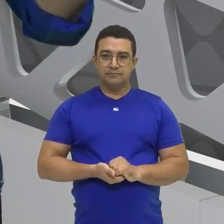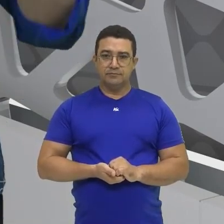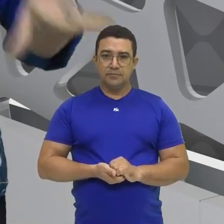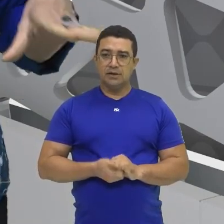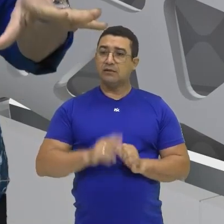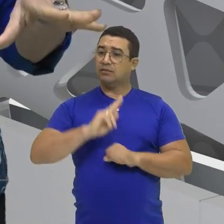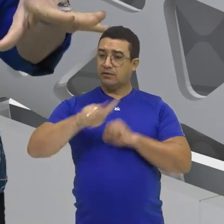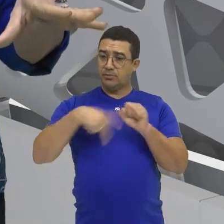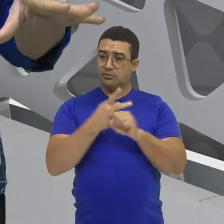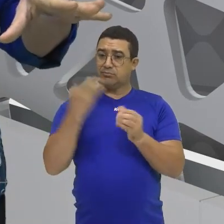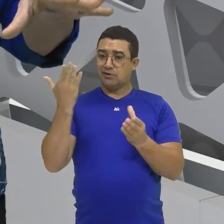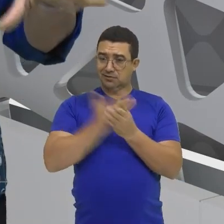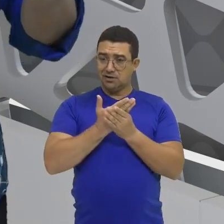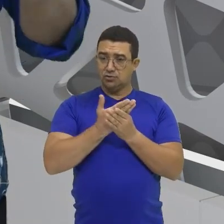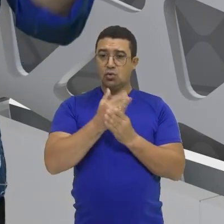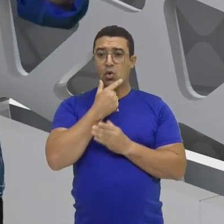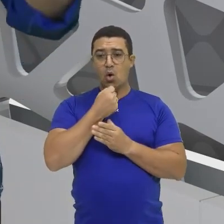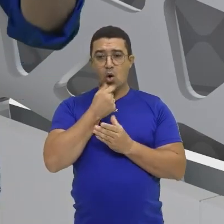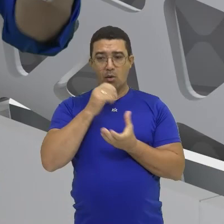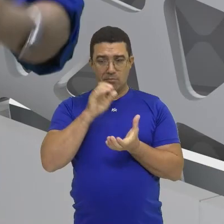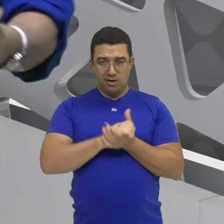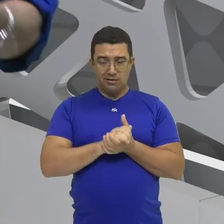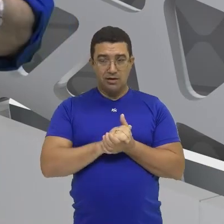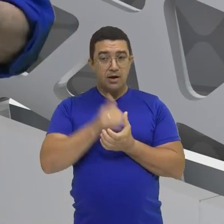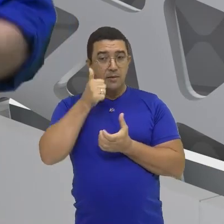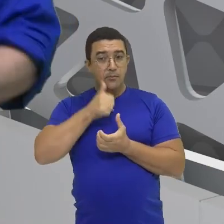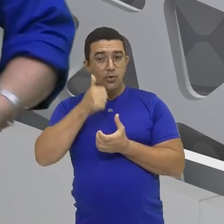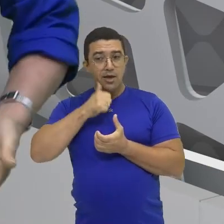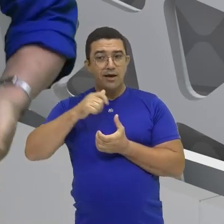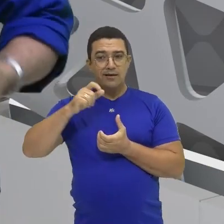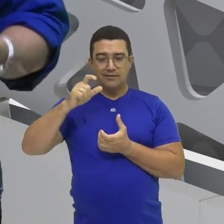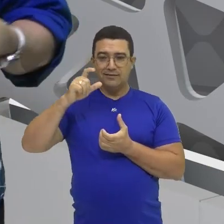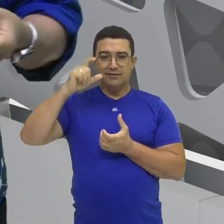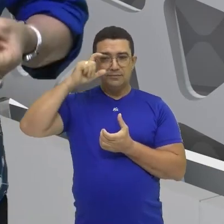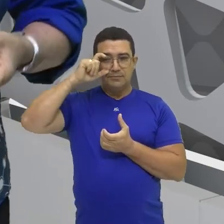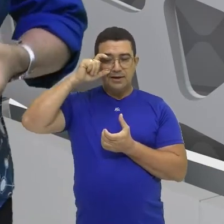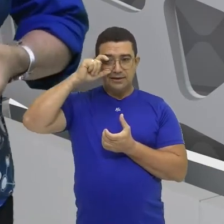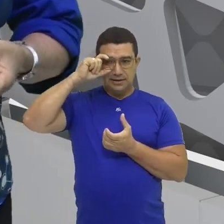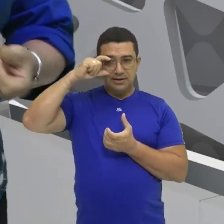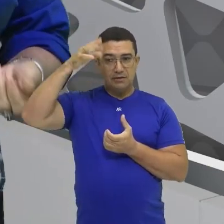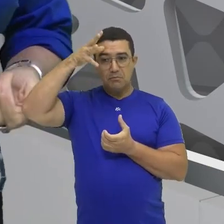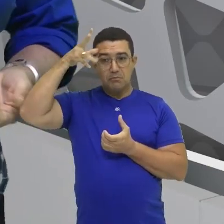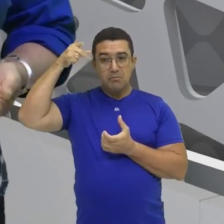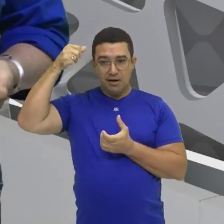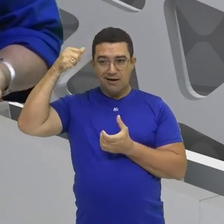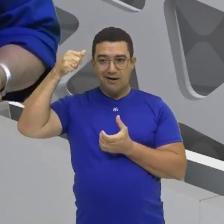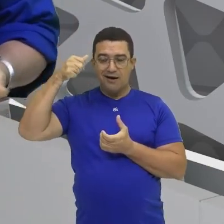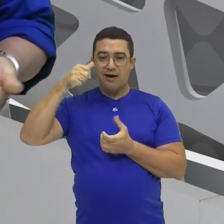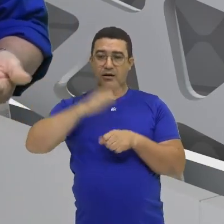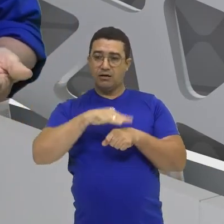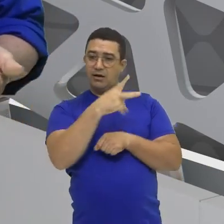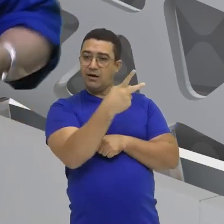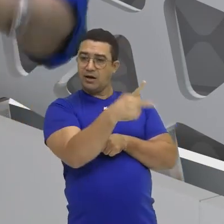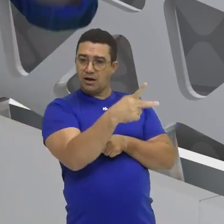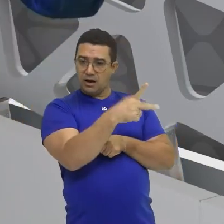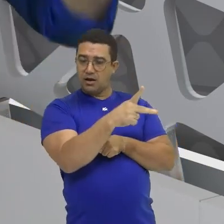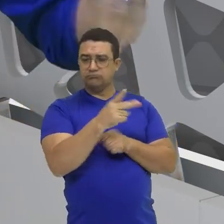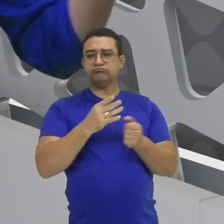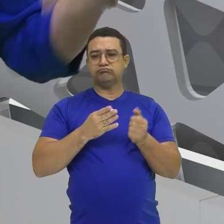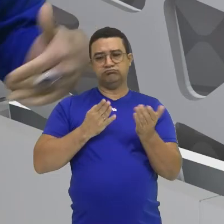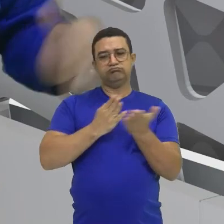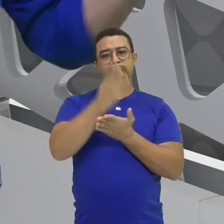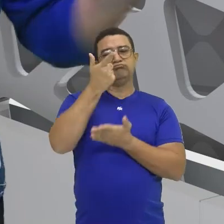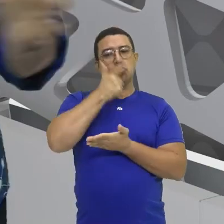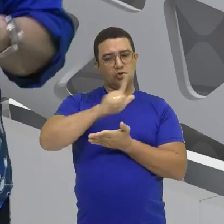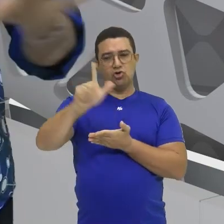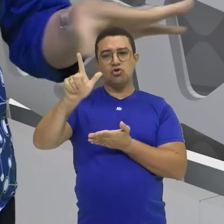do processo do agressor. Quando ela denunciou, né, finalizou o processo, né, a reparação simbólica e material à Maria